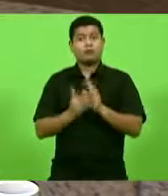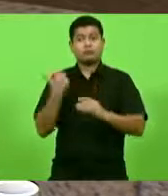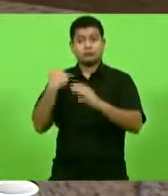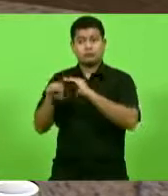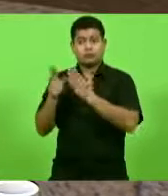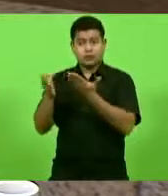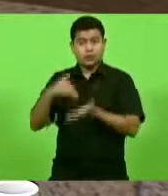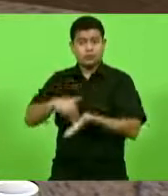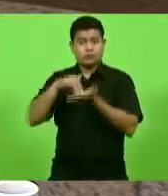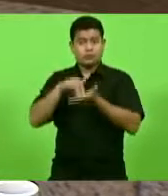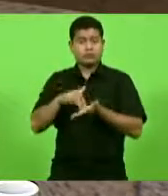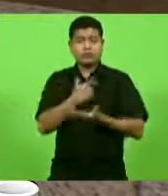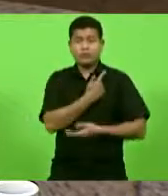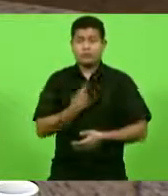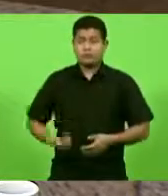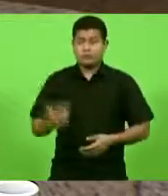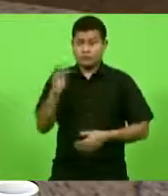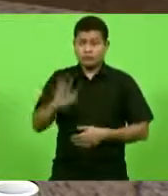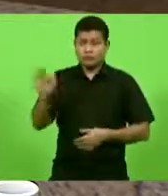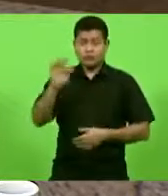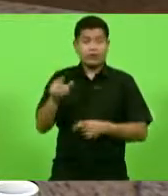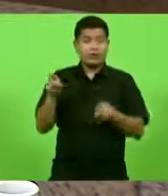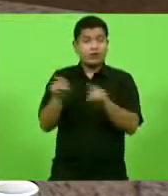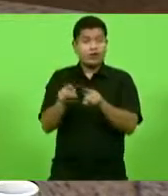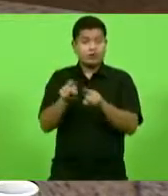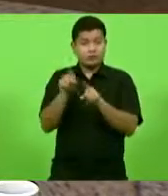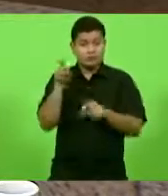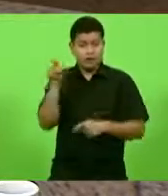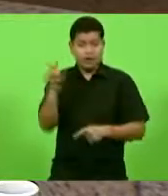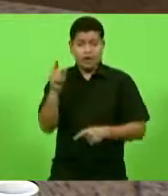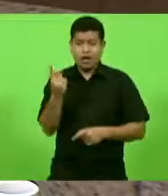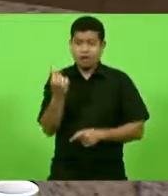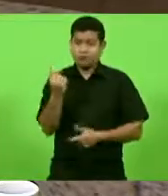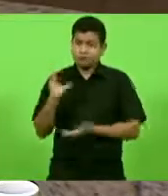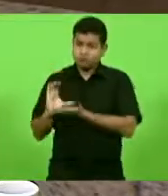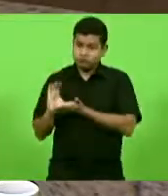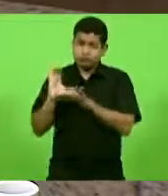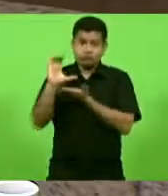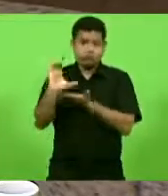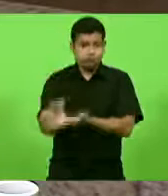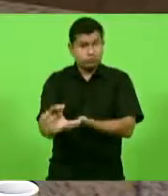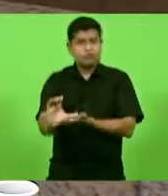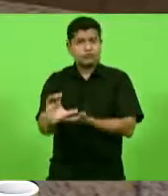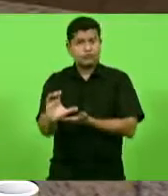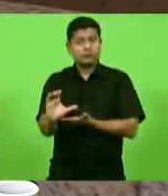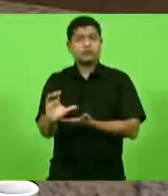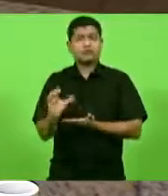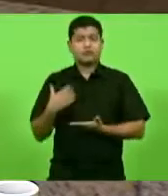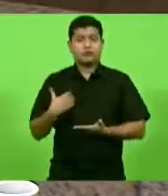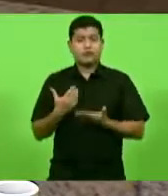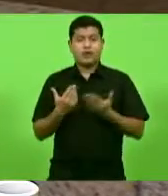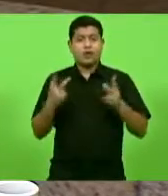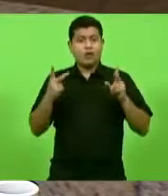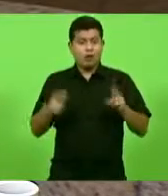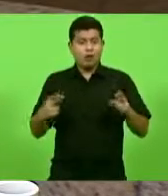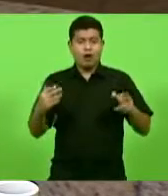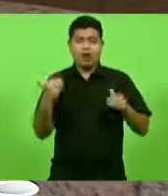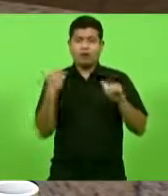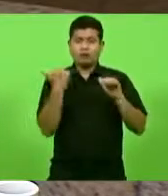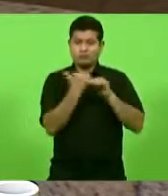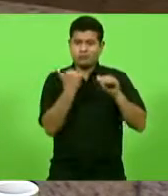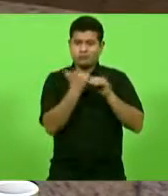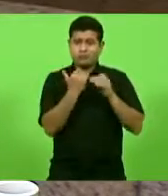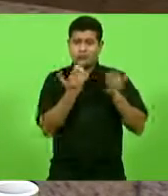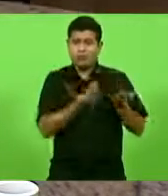federal, no sentido que o governo federal também coloque a mesma quantidade de recursos que o governo do Estado na obra.